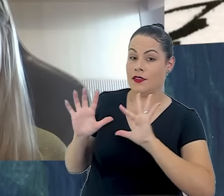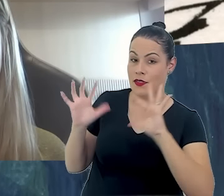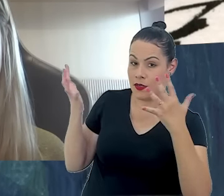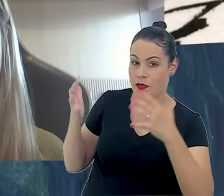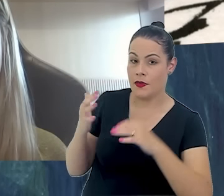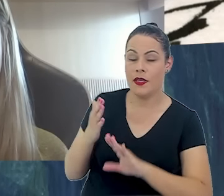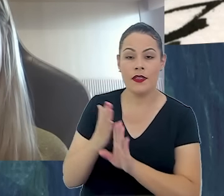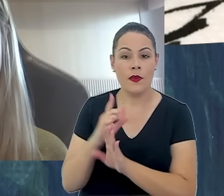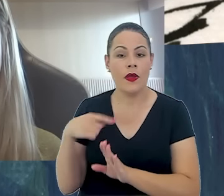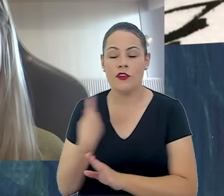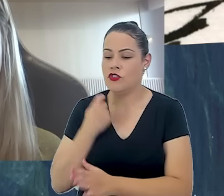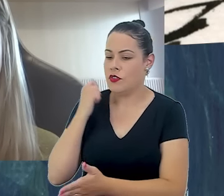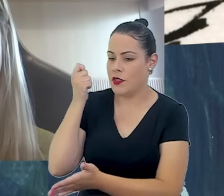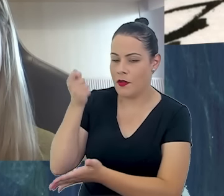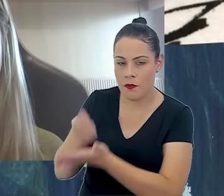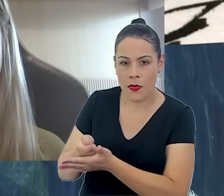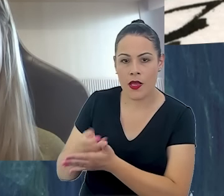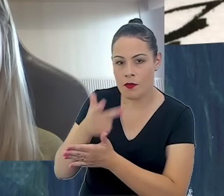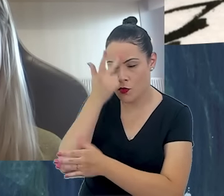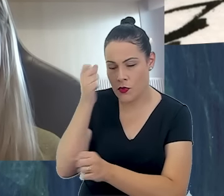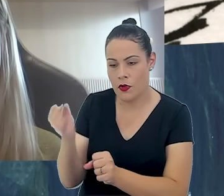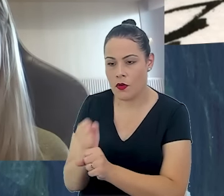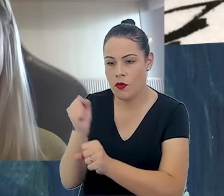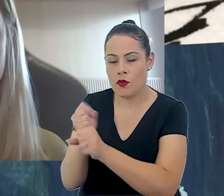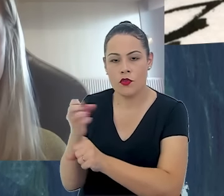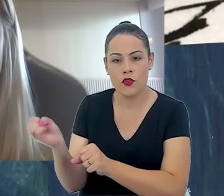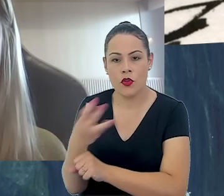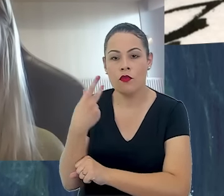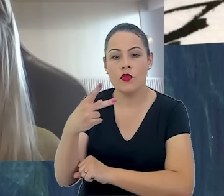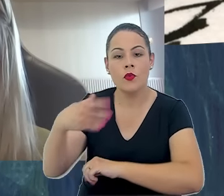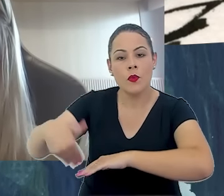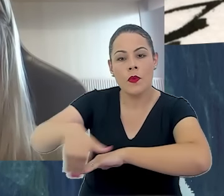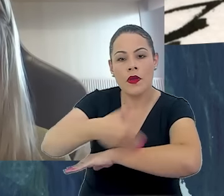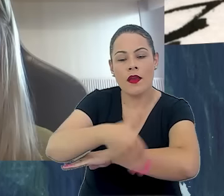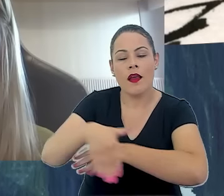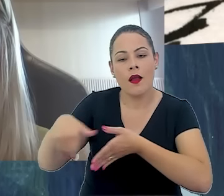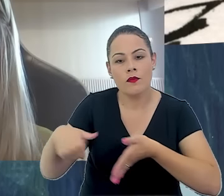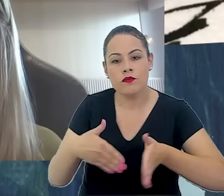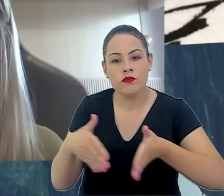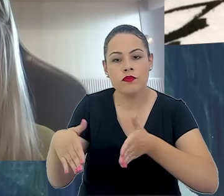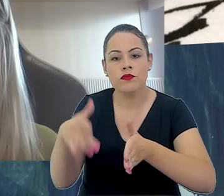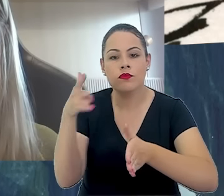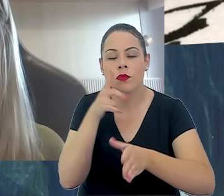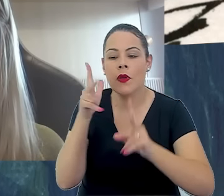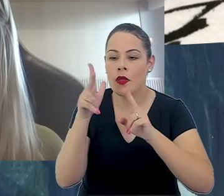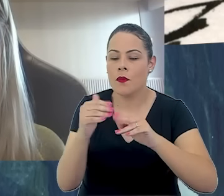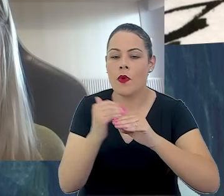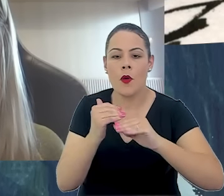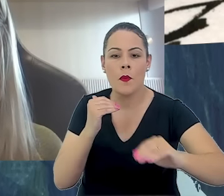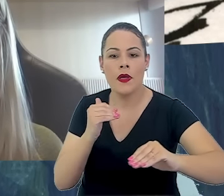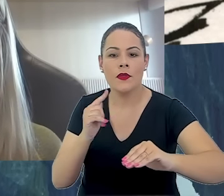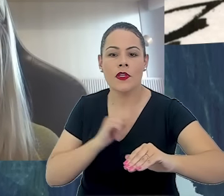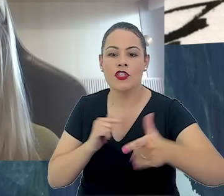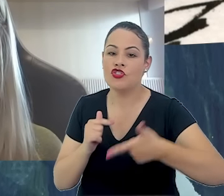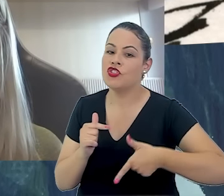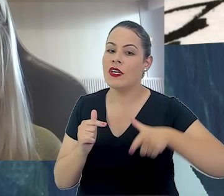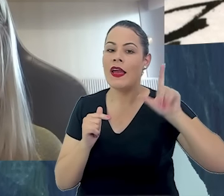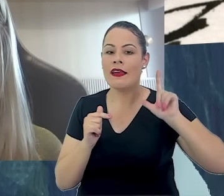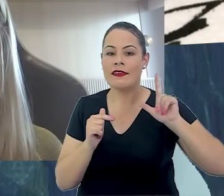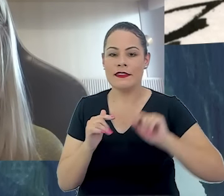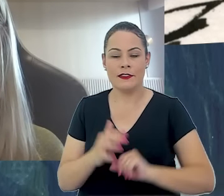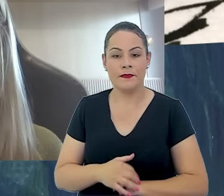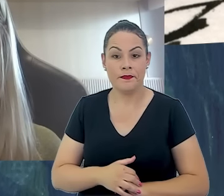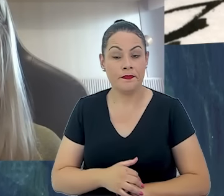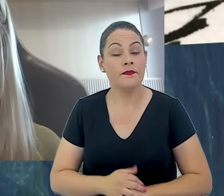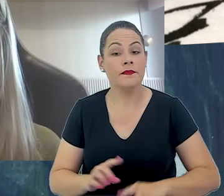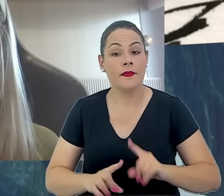seja, nós cobrimos o custo de você reabilitar a sua estrada para o mesmo padrão que ela tinha antes